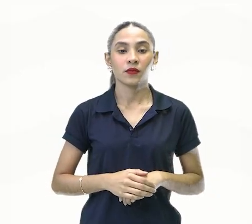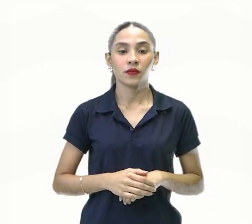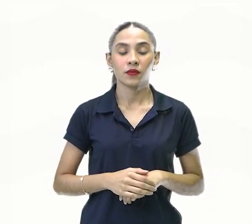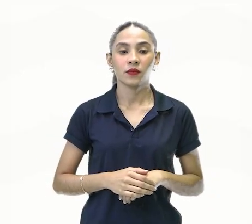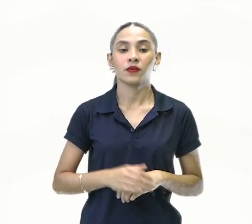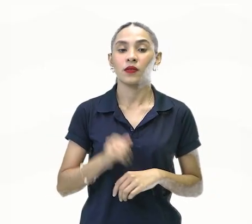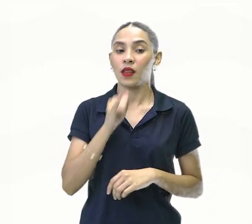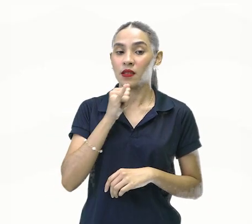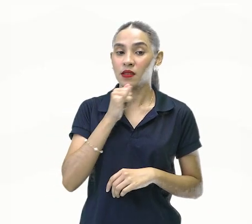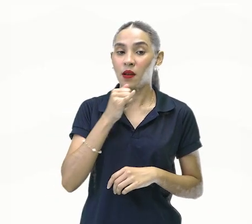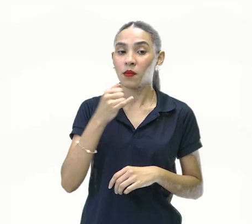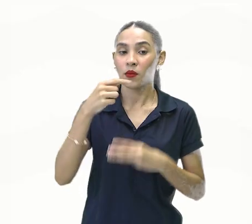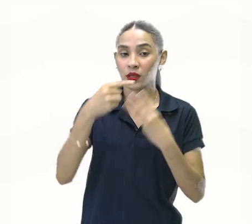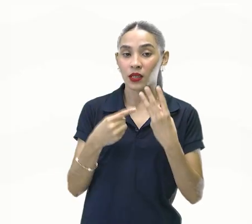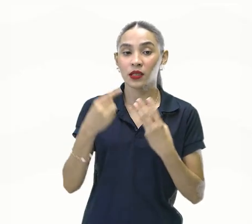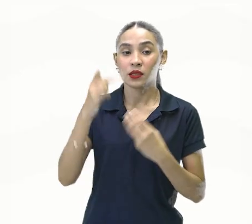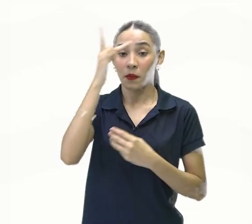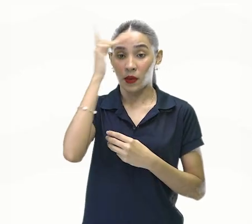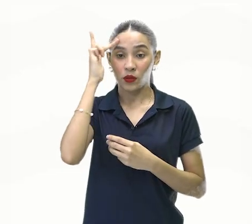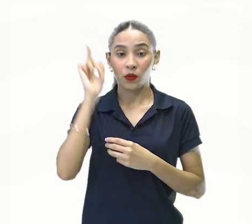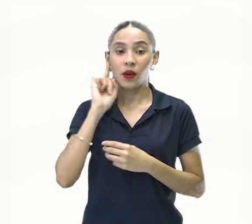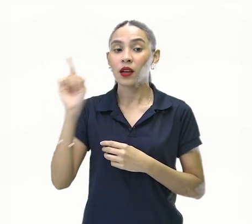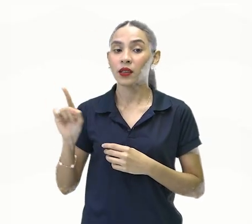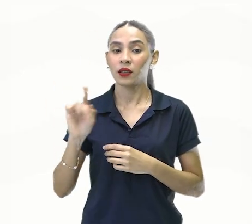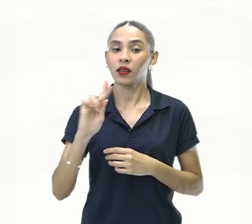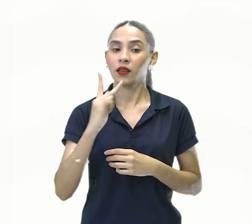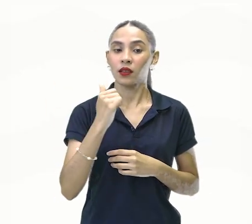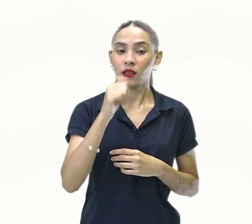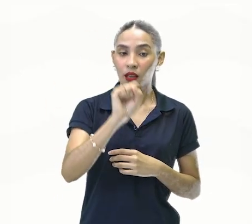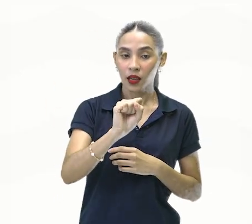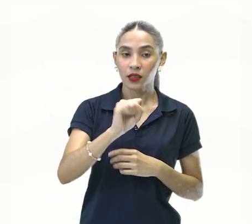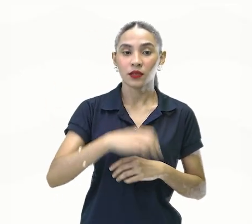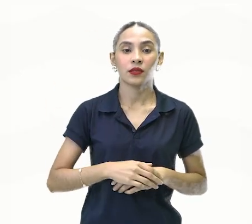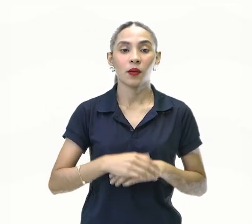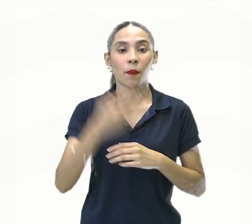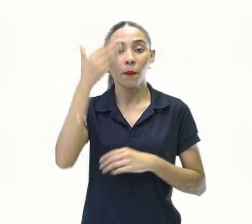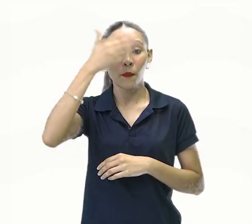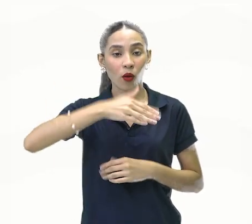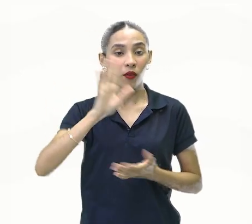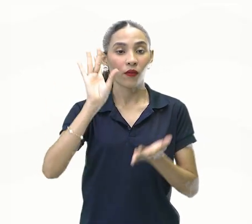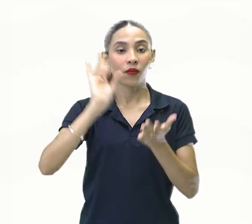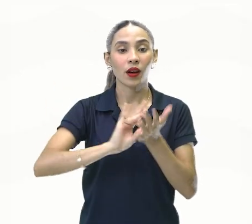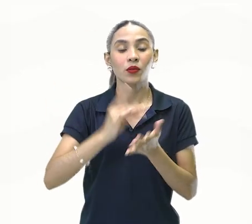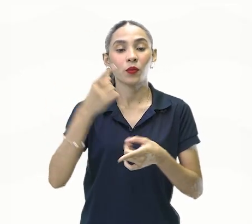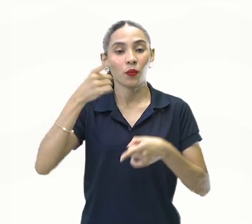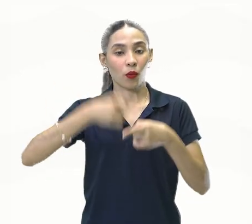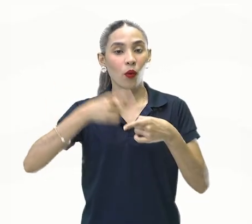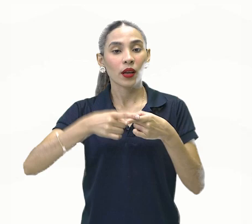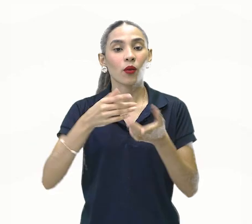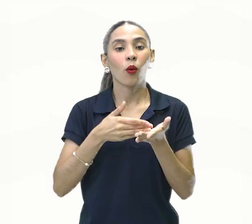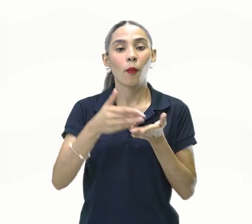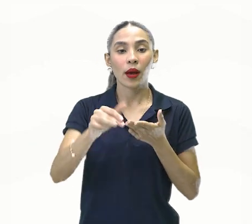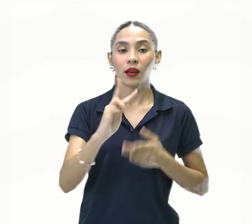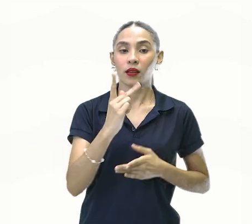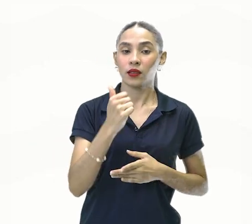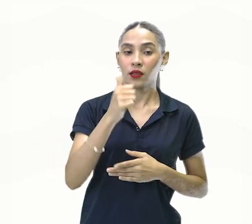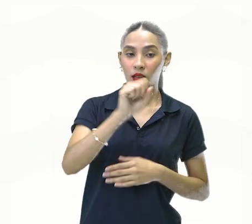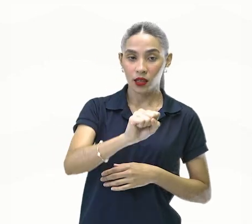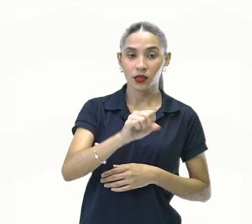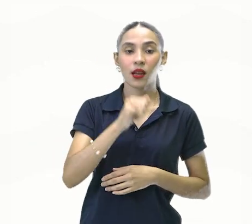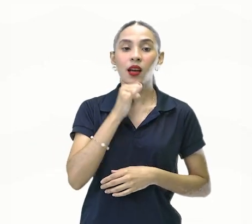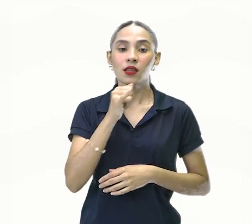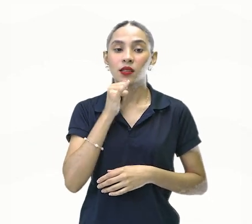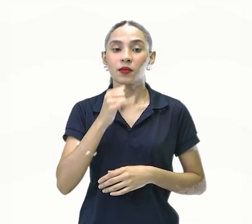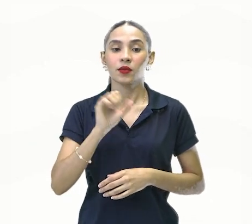três pessoas, vai ficar has. Então, isso evidencia o porquê ele vai iniciar com has. Então, has she